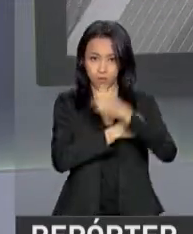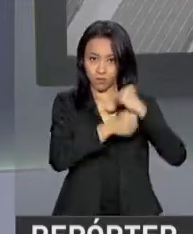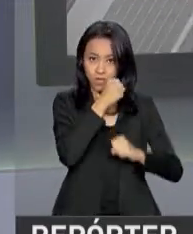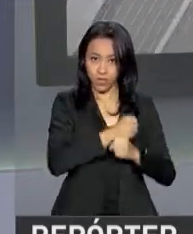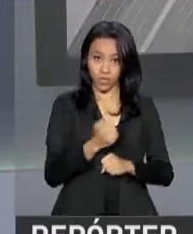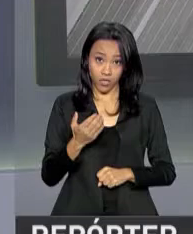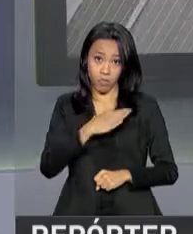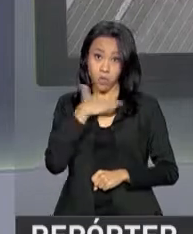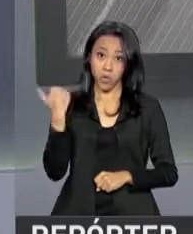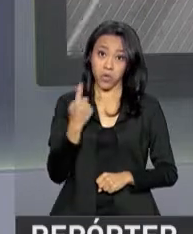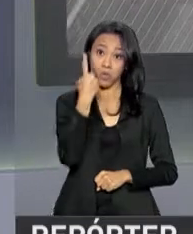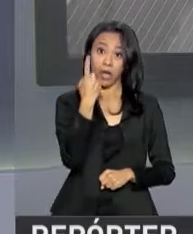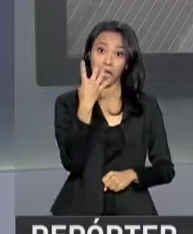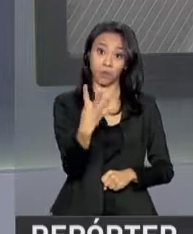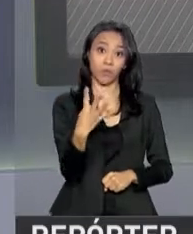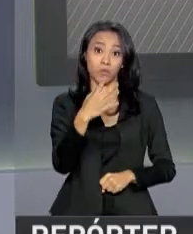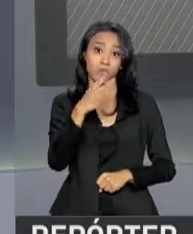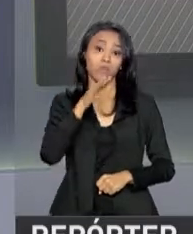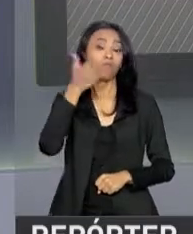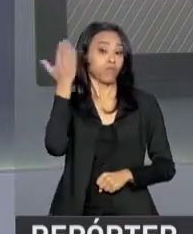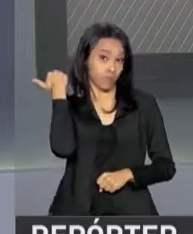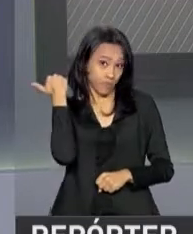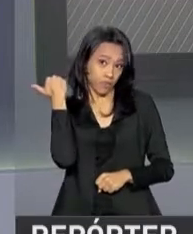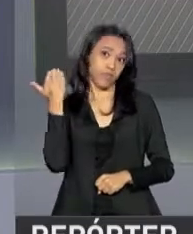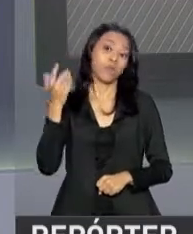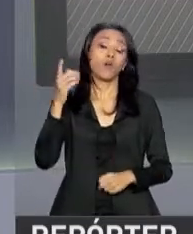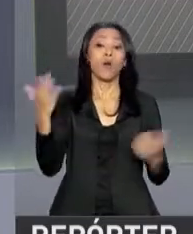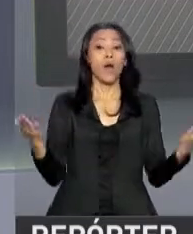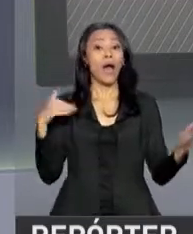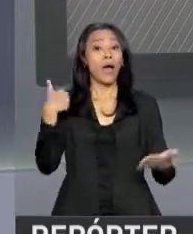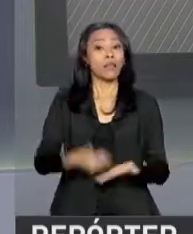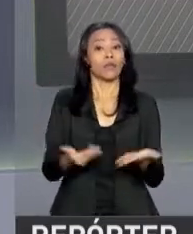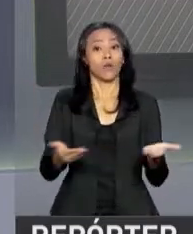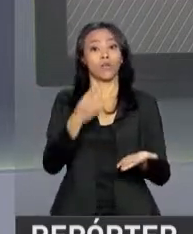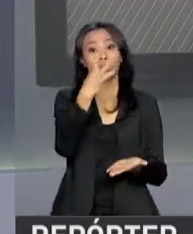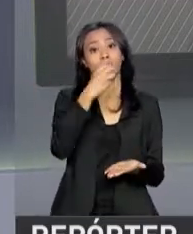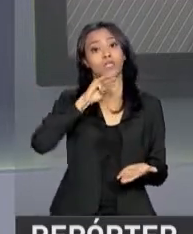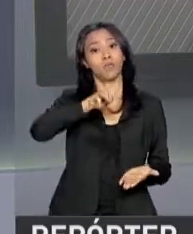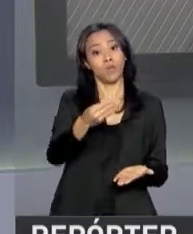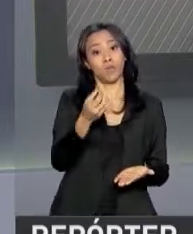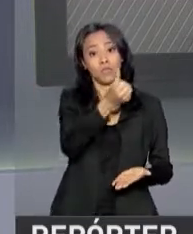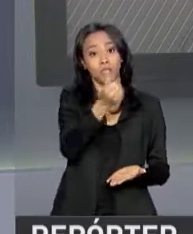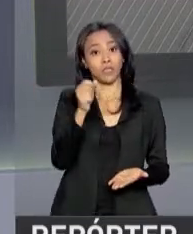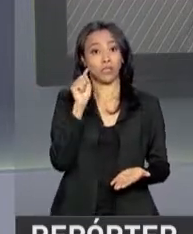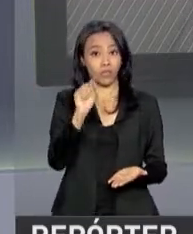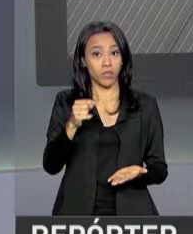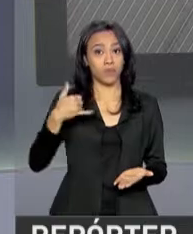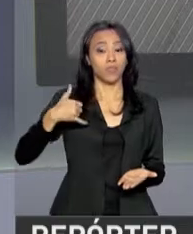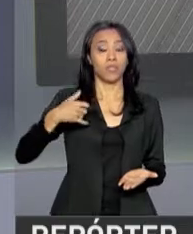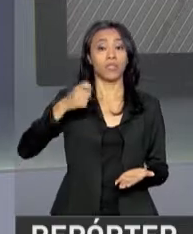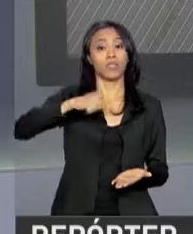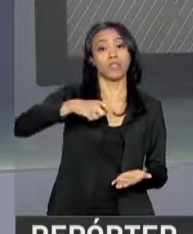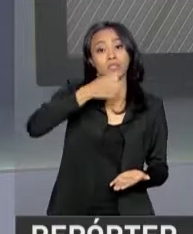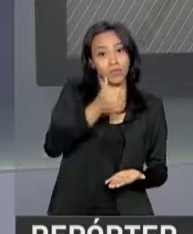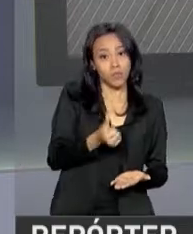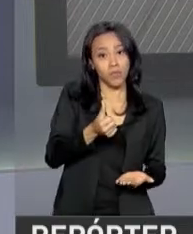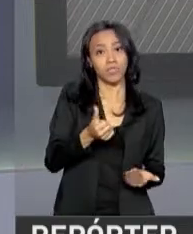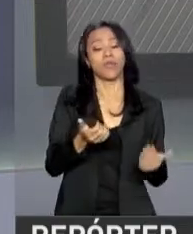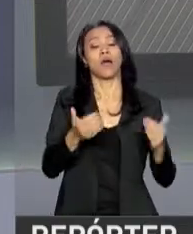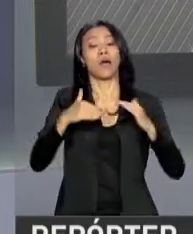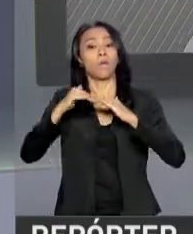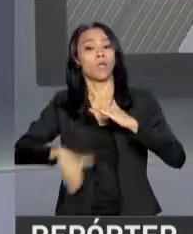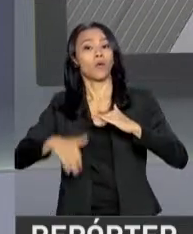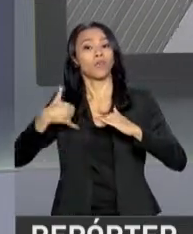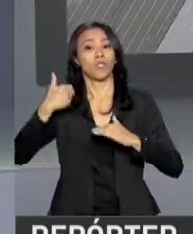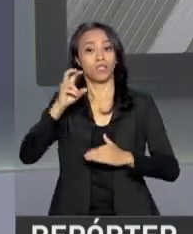óbitos. Até o momento, 3 milhões e 600 mil crianças com idade entre 6 meses e menores de 5 anos ainda não